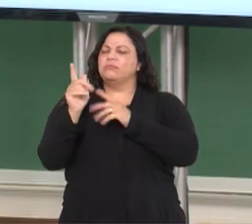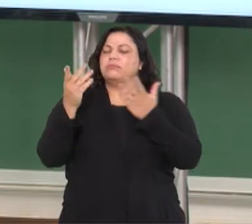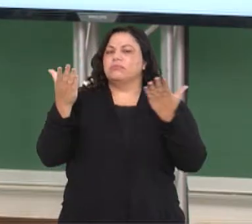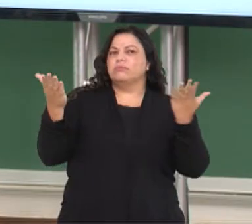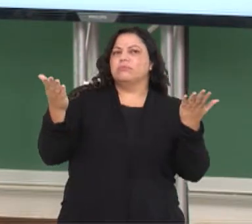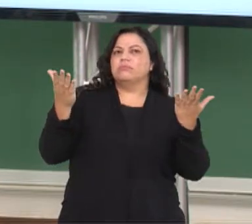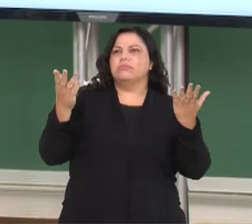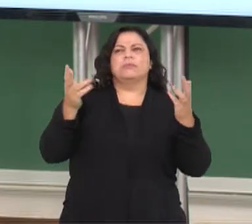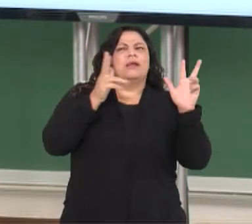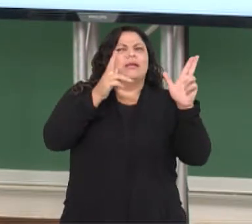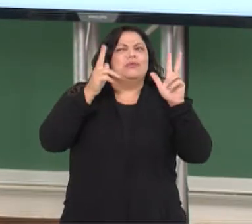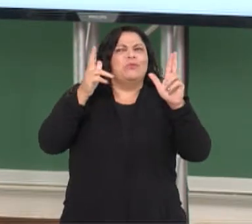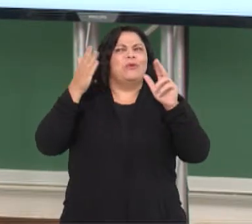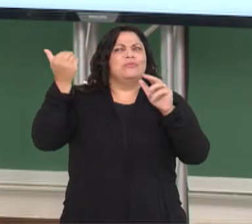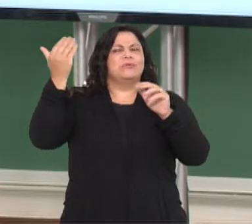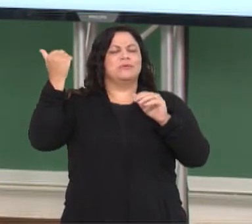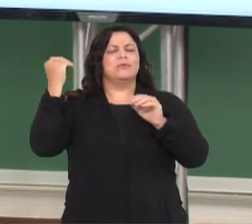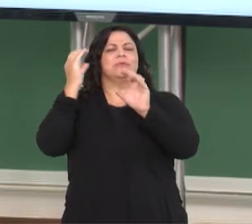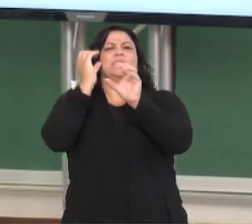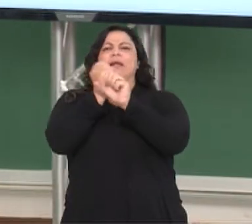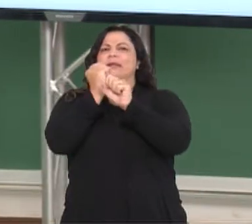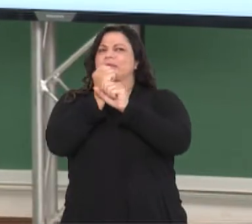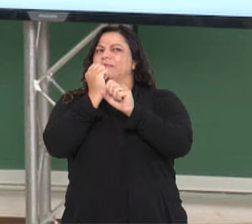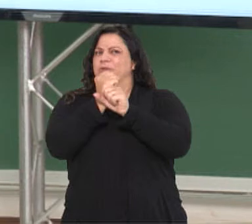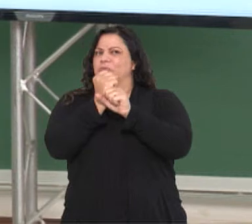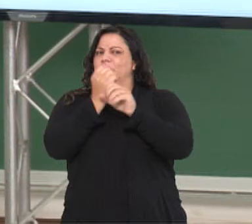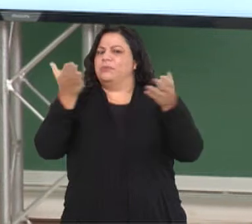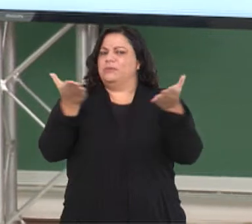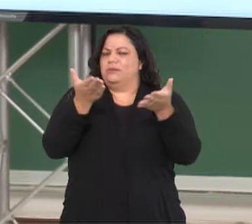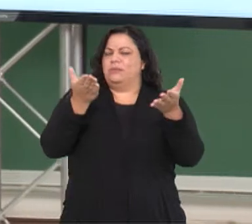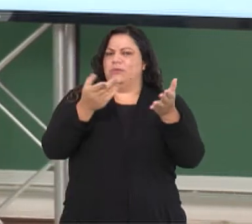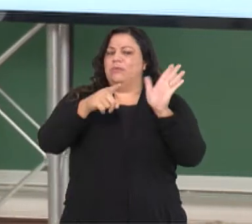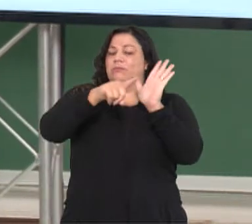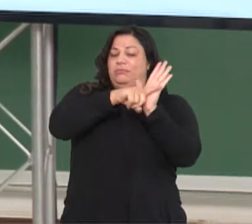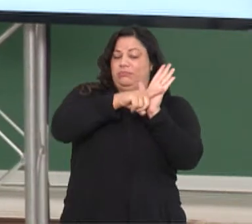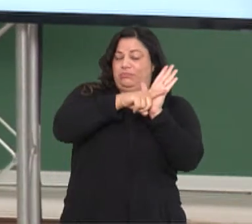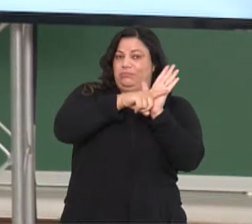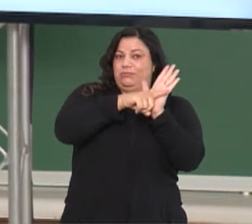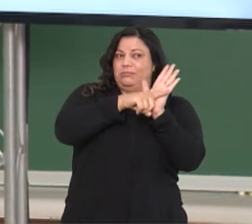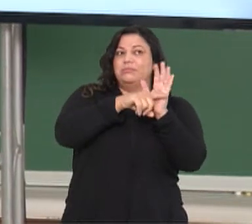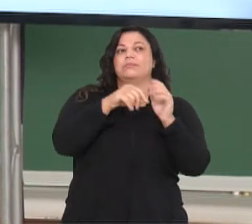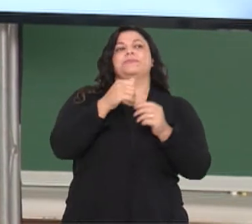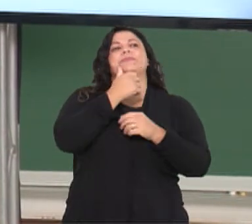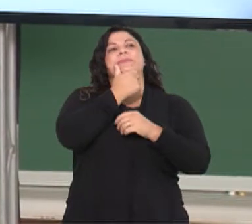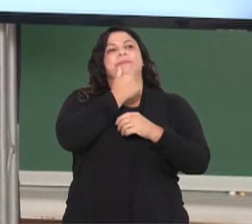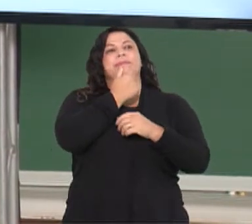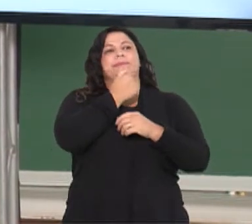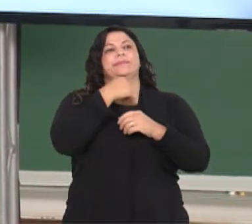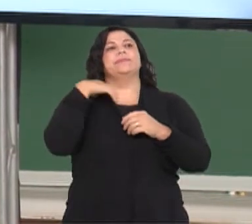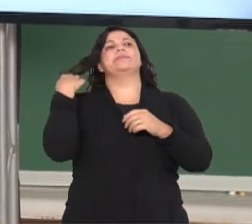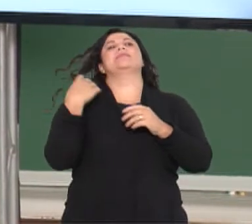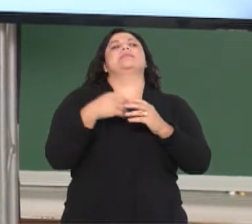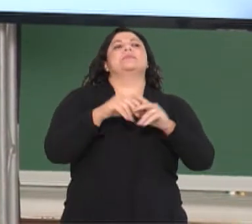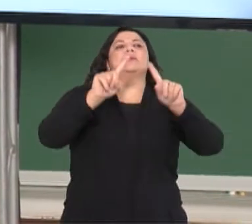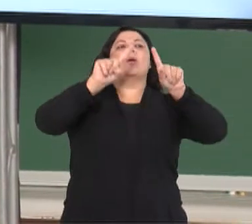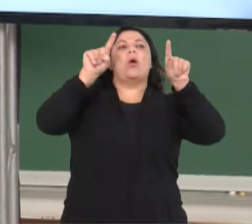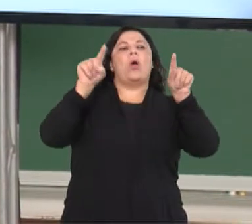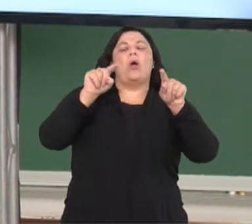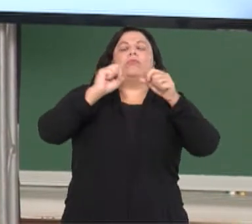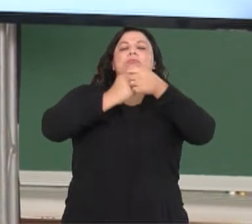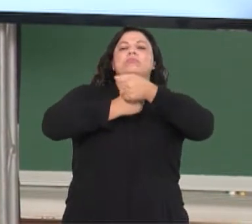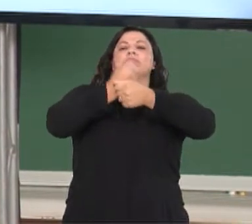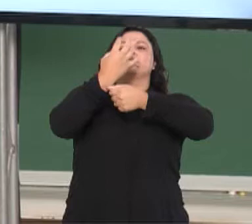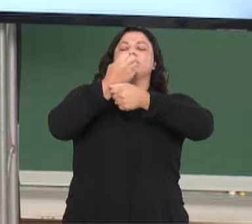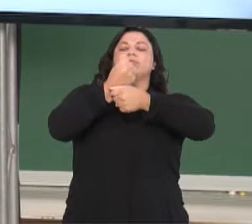que aqui você coloca o sinal negativo. Vamos lá. Busco o coeficiente da